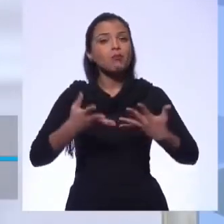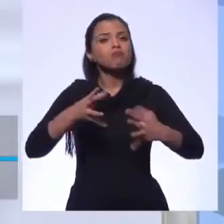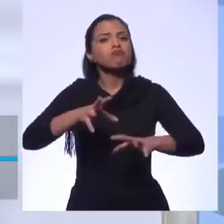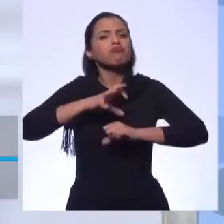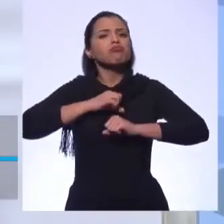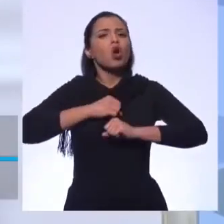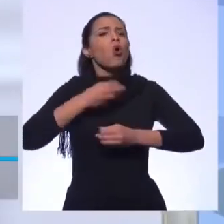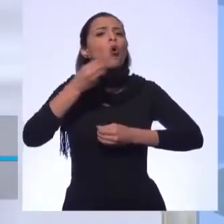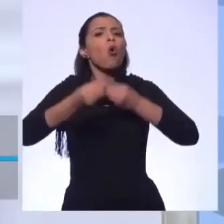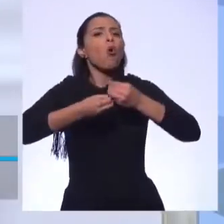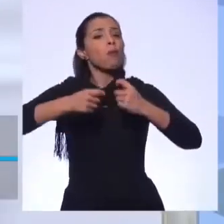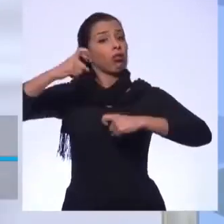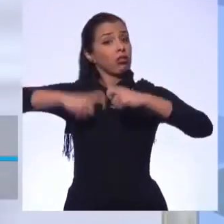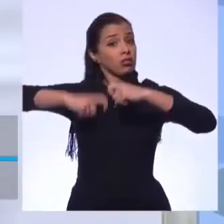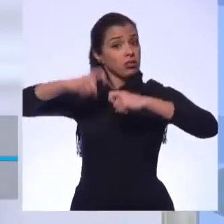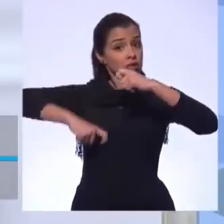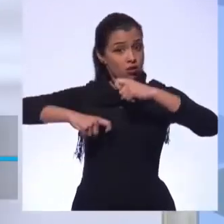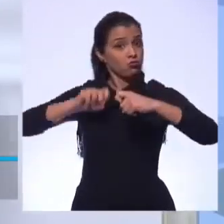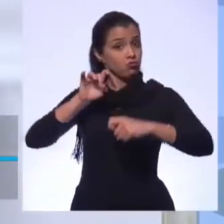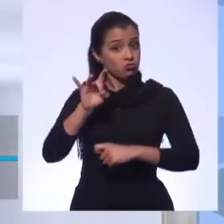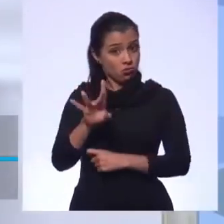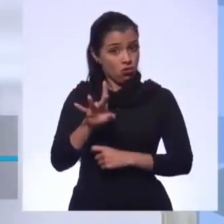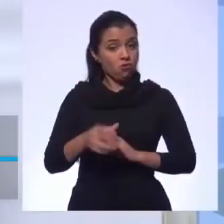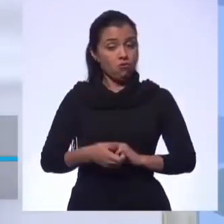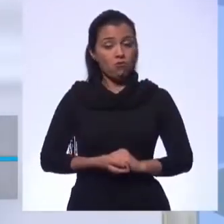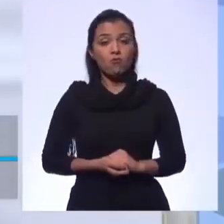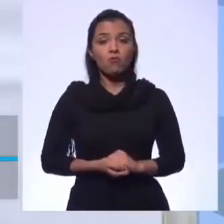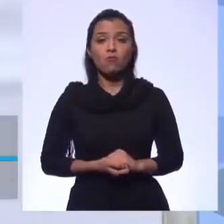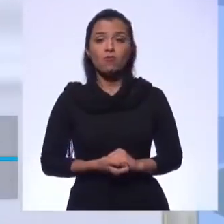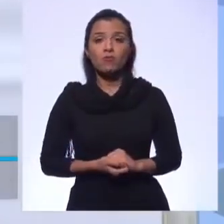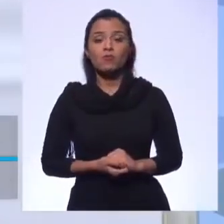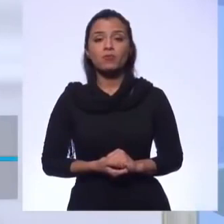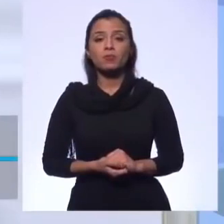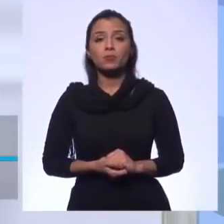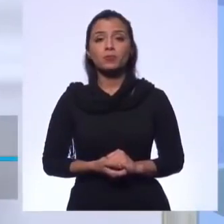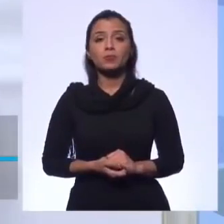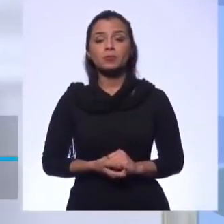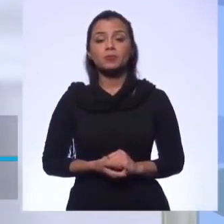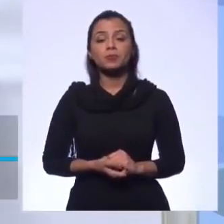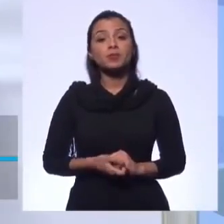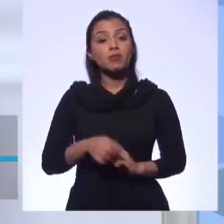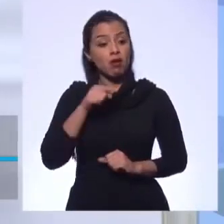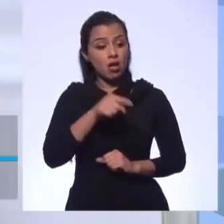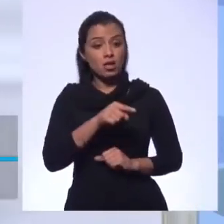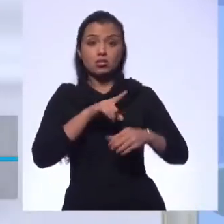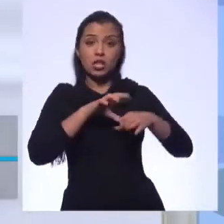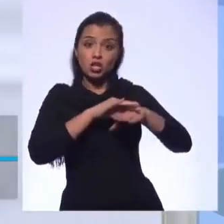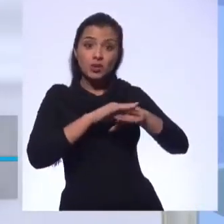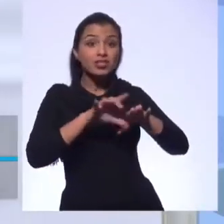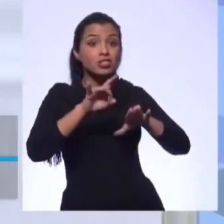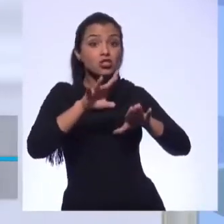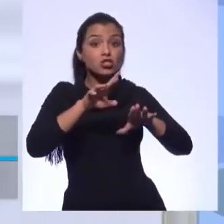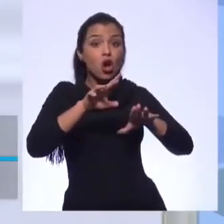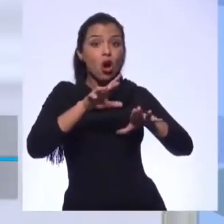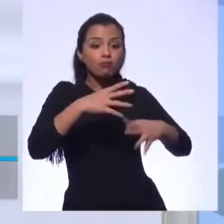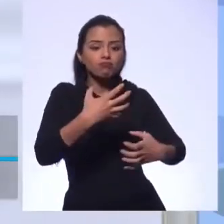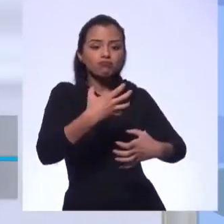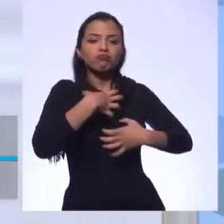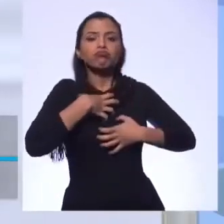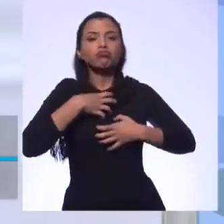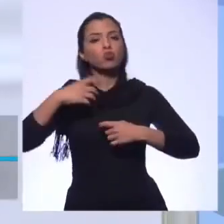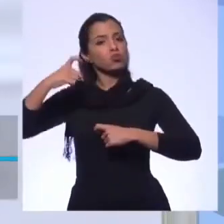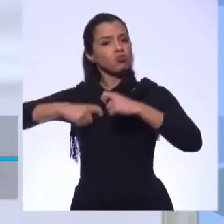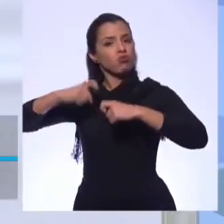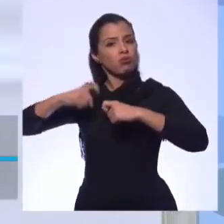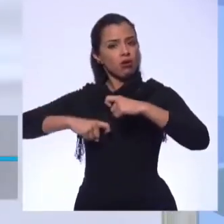só por contato sexual, tá bom? Então, no caso aí do cancro, é só contato sexual, tá? E pode aí,